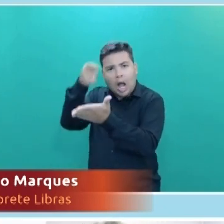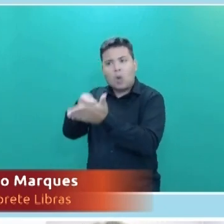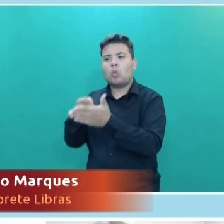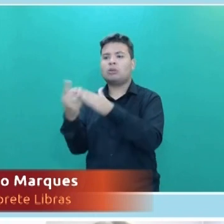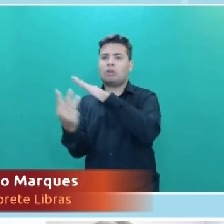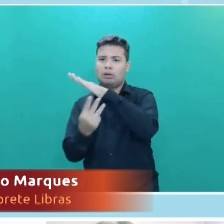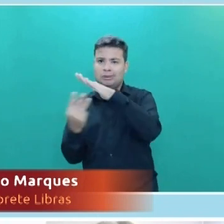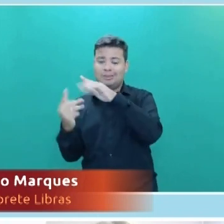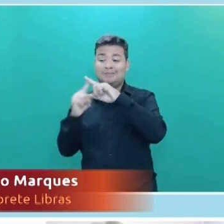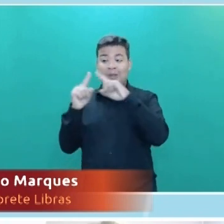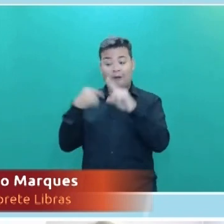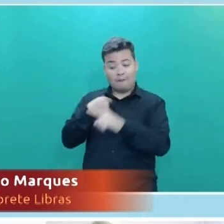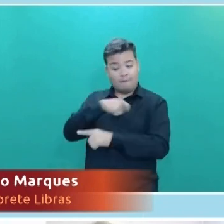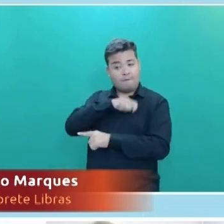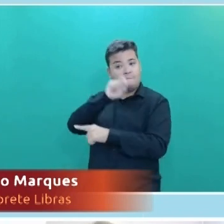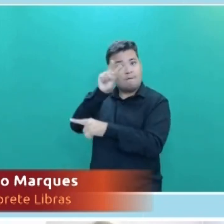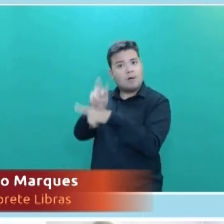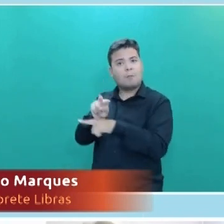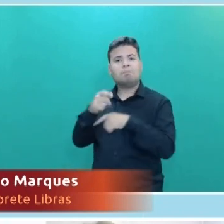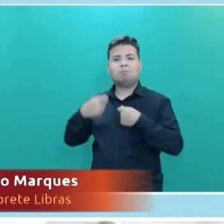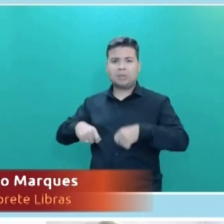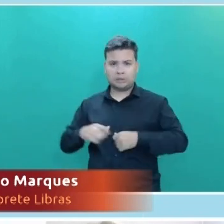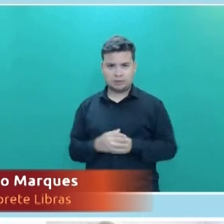que terceirizou, ela pagou mais de R$1 milhão